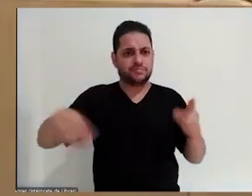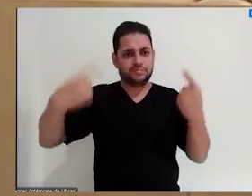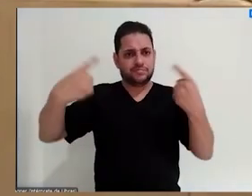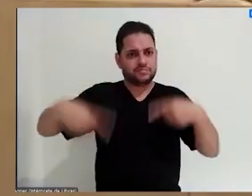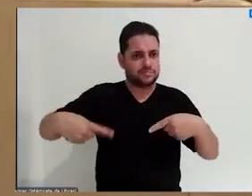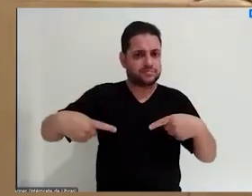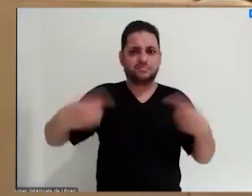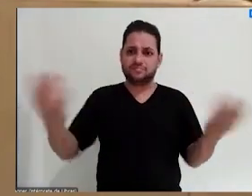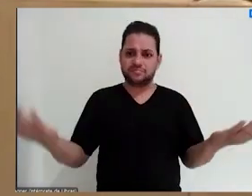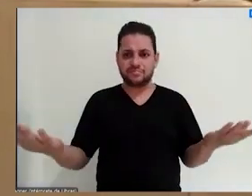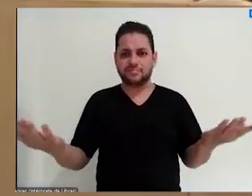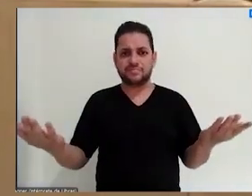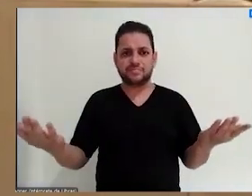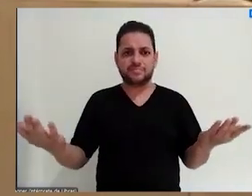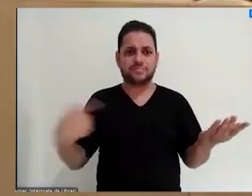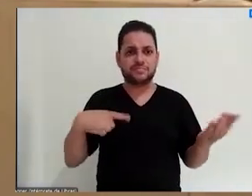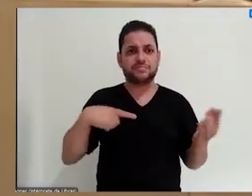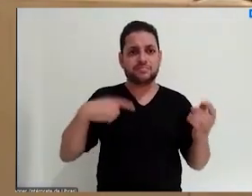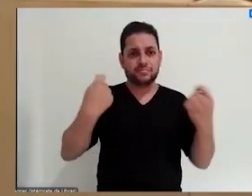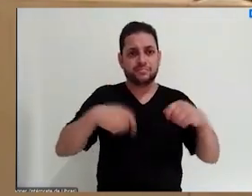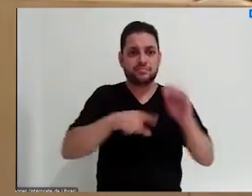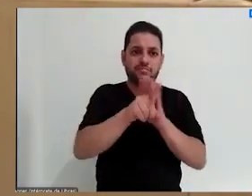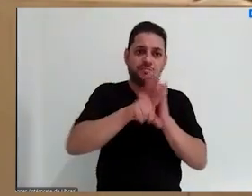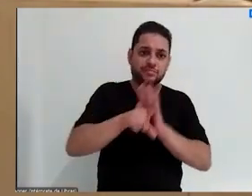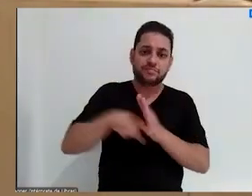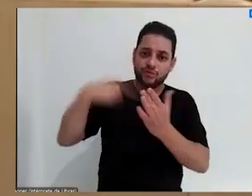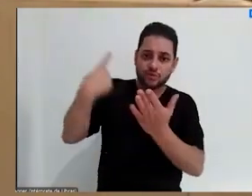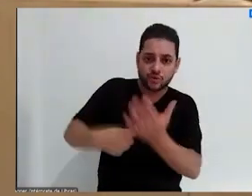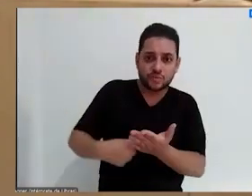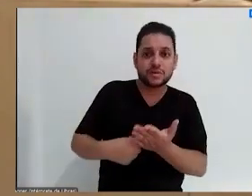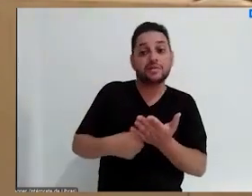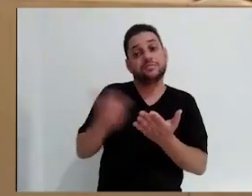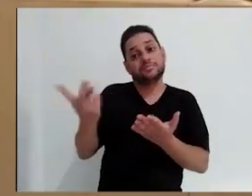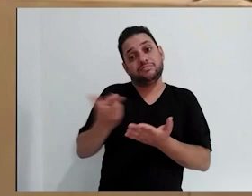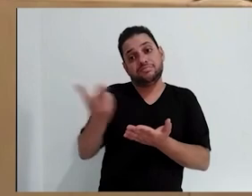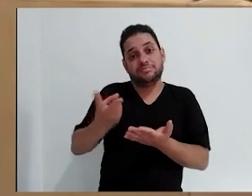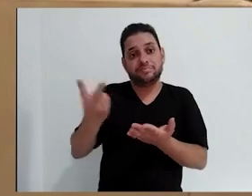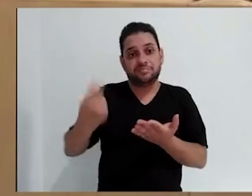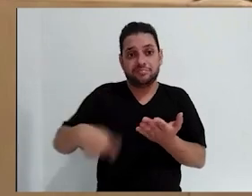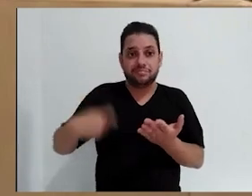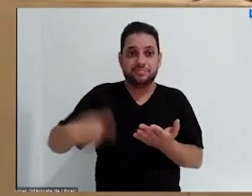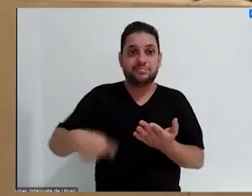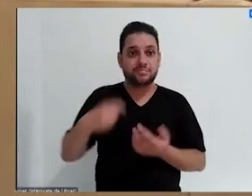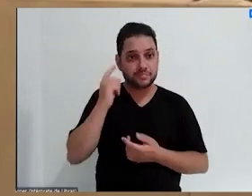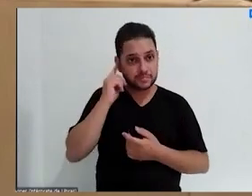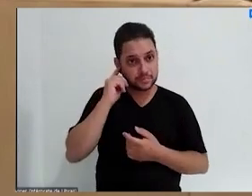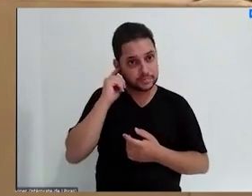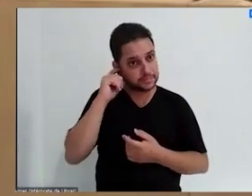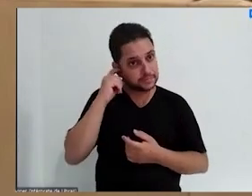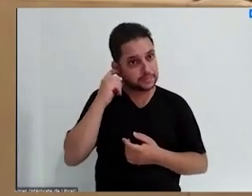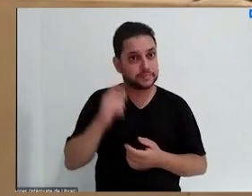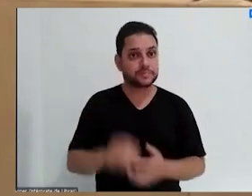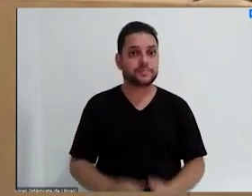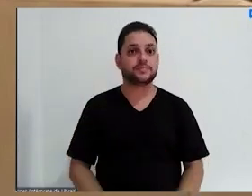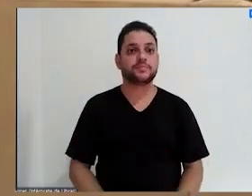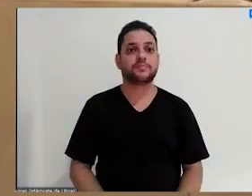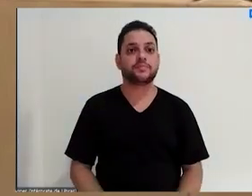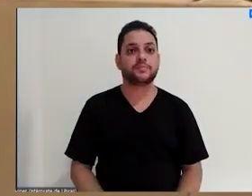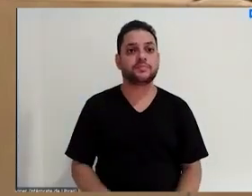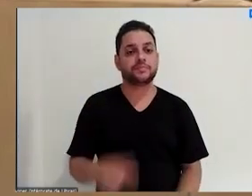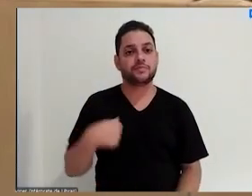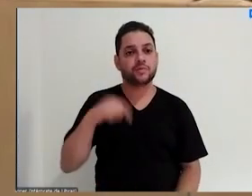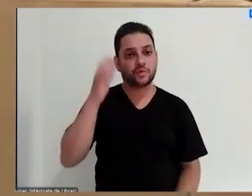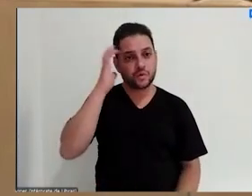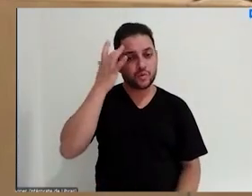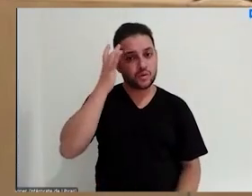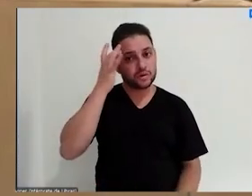exatamente, eu acredito que a gente tem que combinar com eles, né? Tem que combinar para poder... Né? Bem, eu acho que é isso,